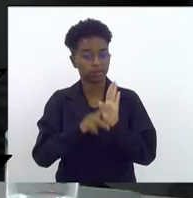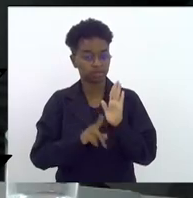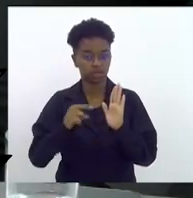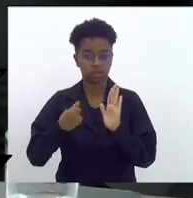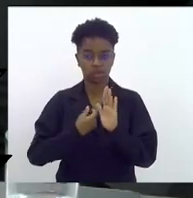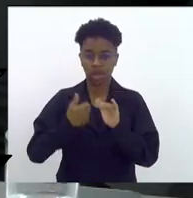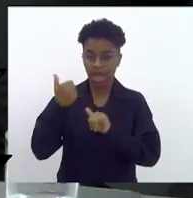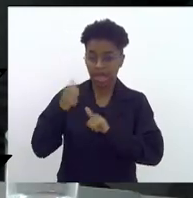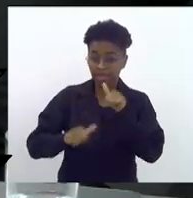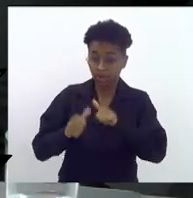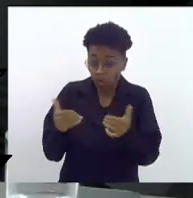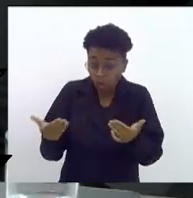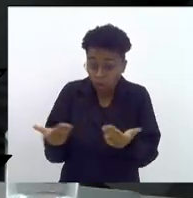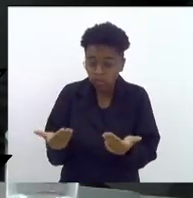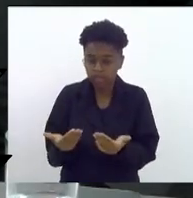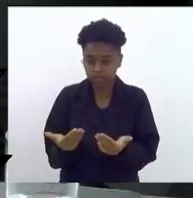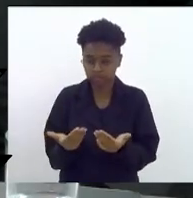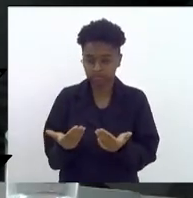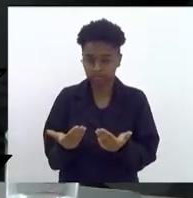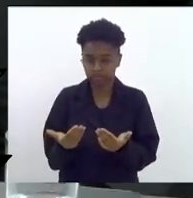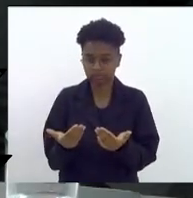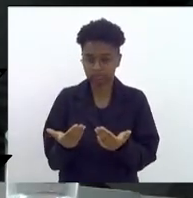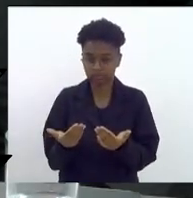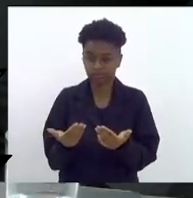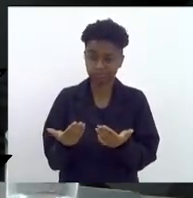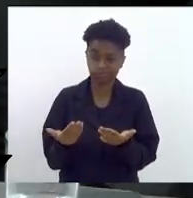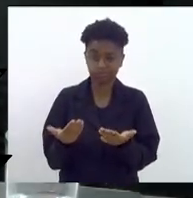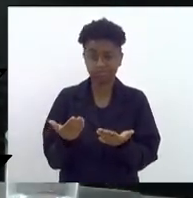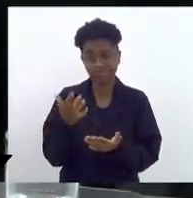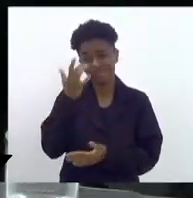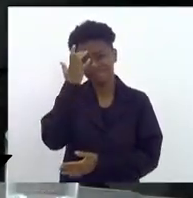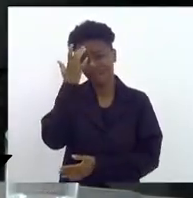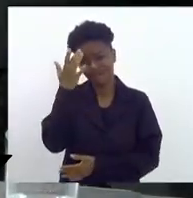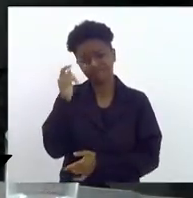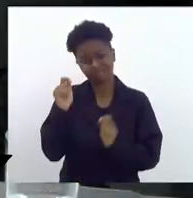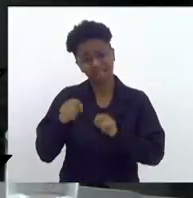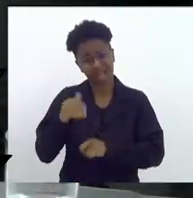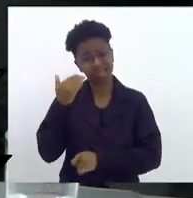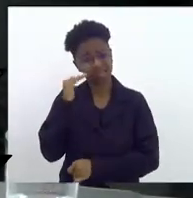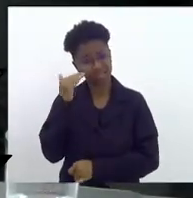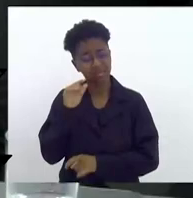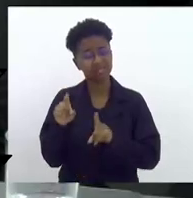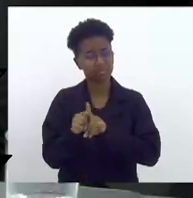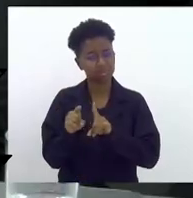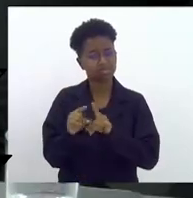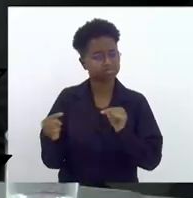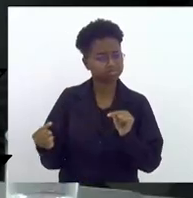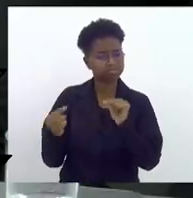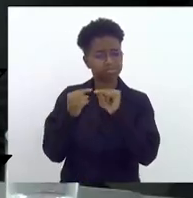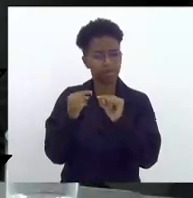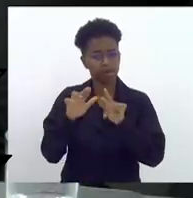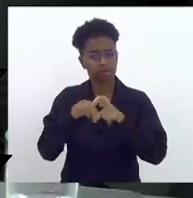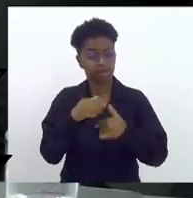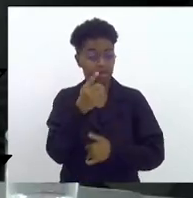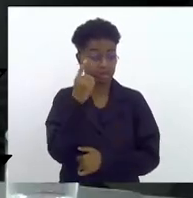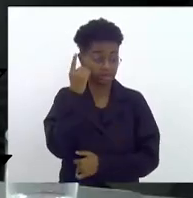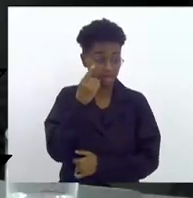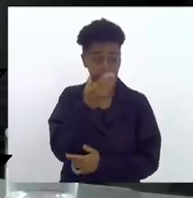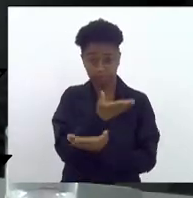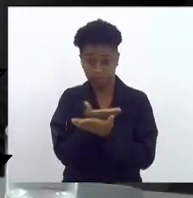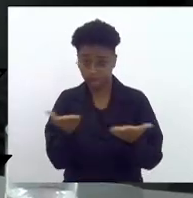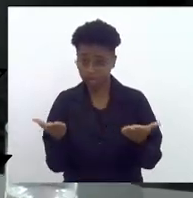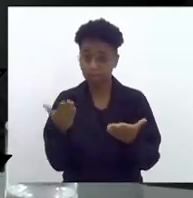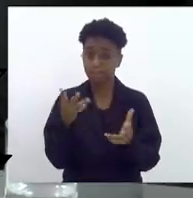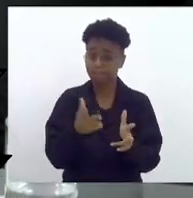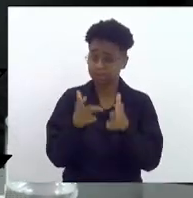está analisando no dia de hoje eles são até de fácil compreensão e de assimilação Por parte dos Deputados de que eles